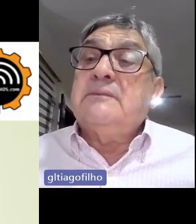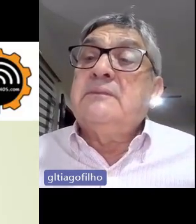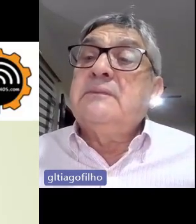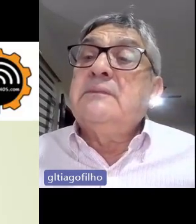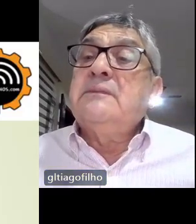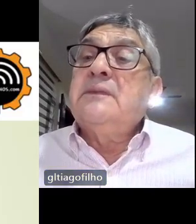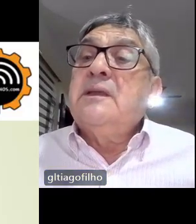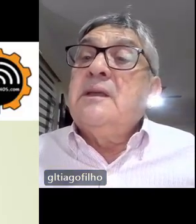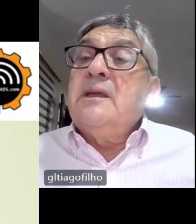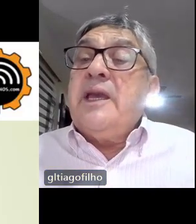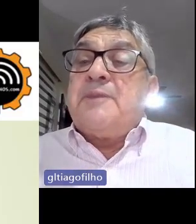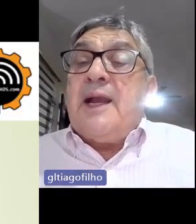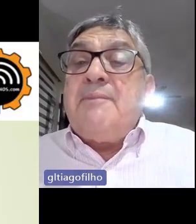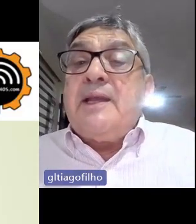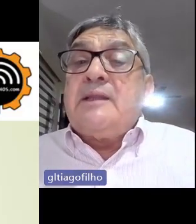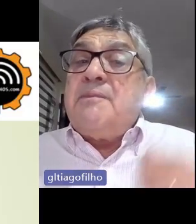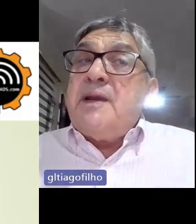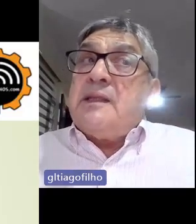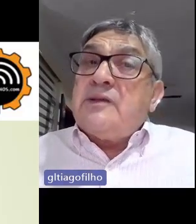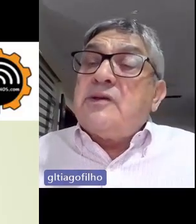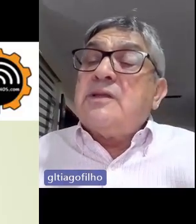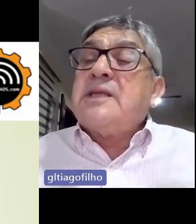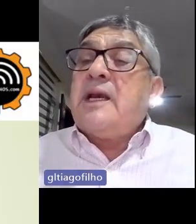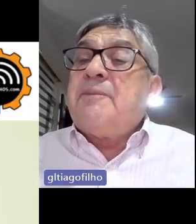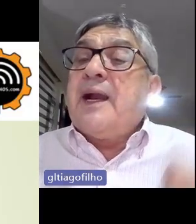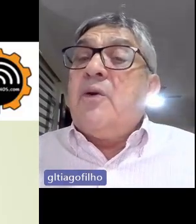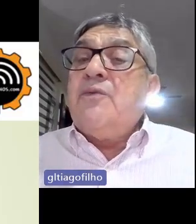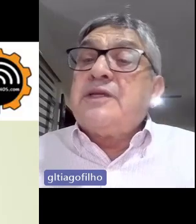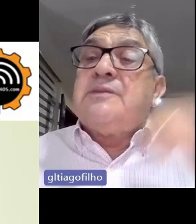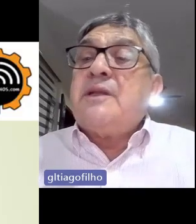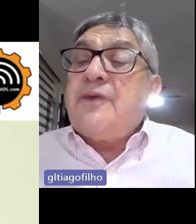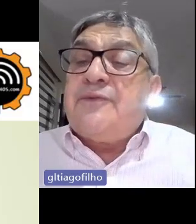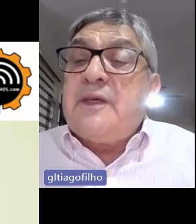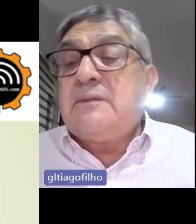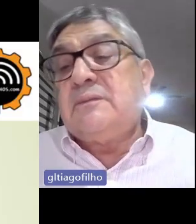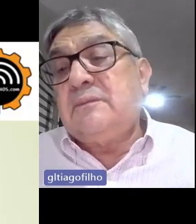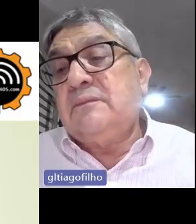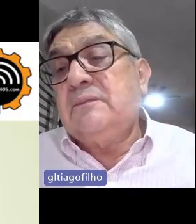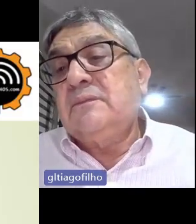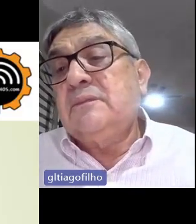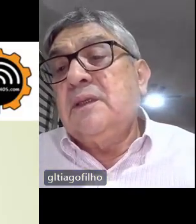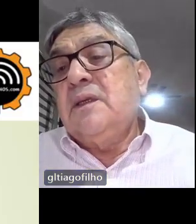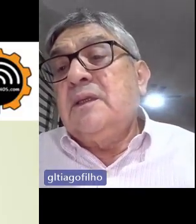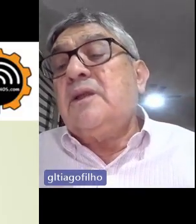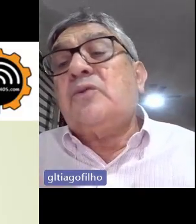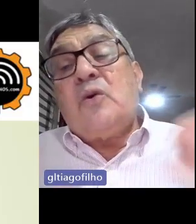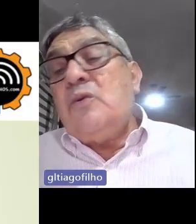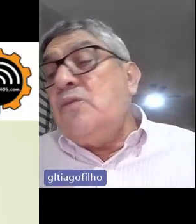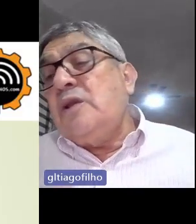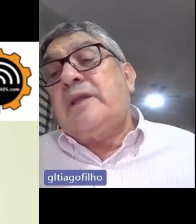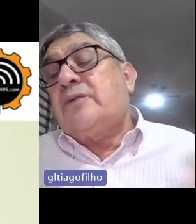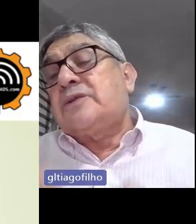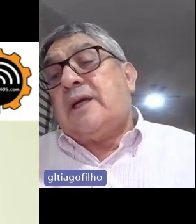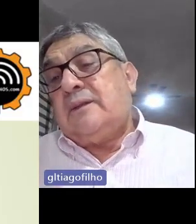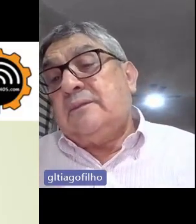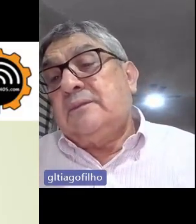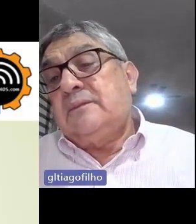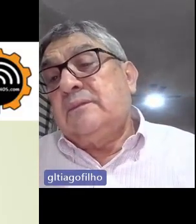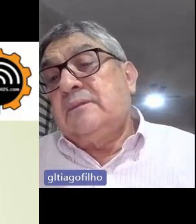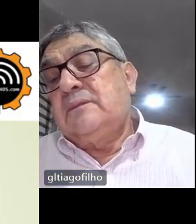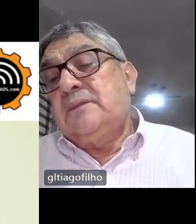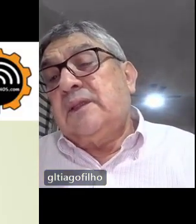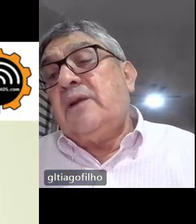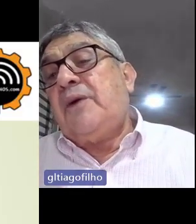pela água. É esse pagamento que mantém, você consegue pagar o investimento que foi feito. Então, todo mundo tem que